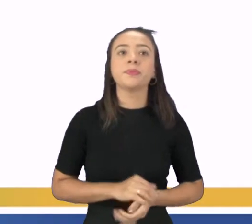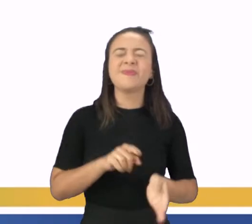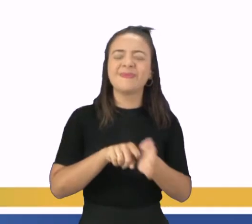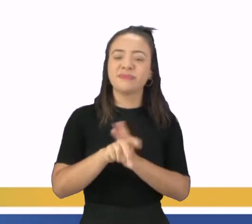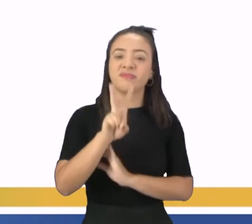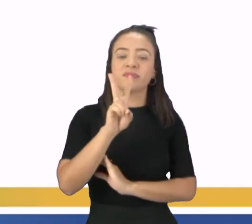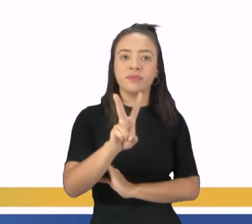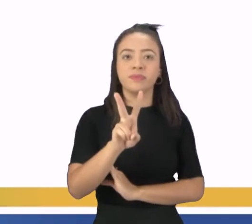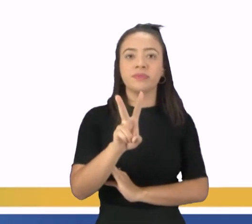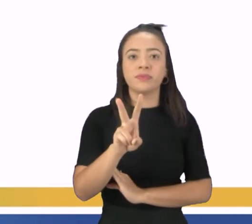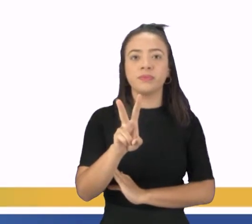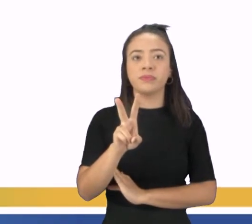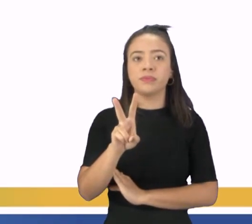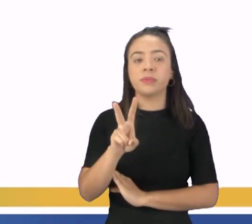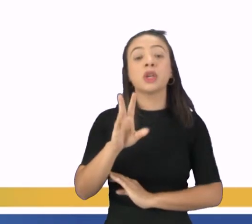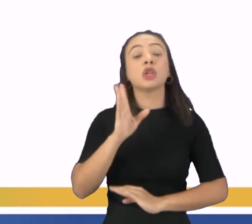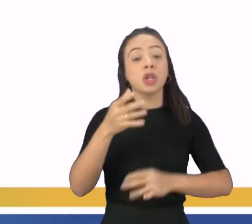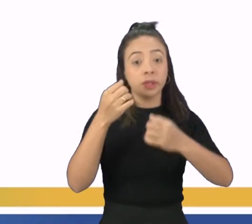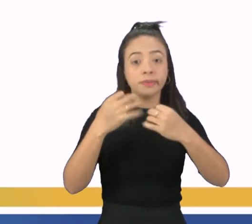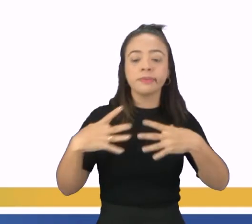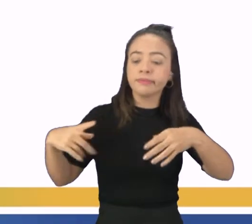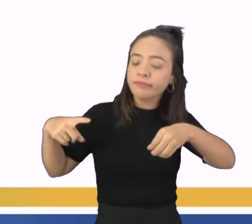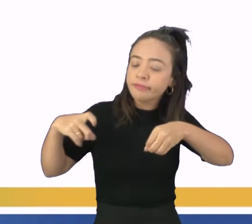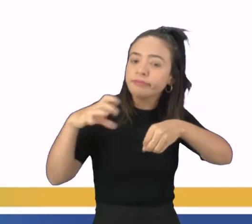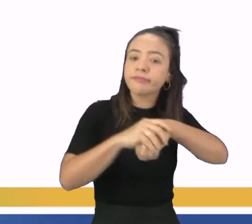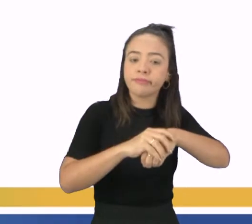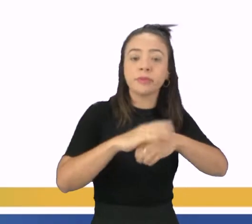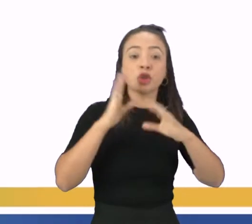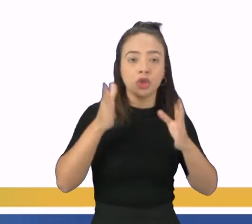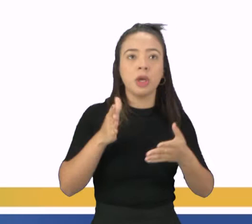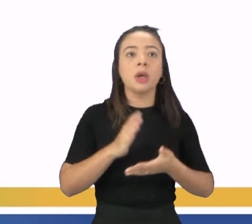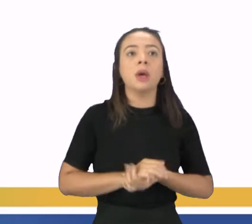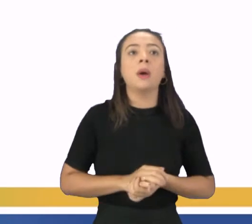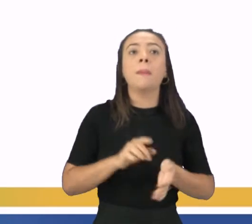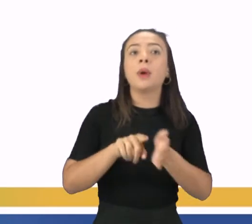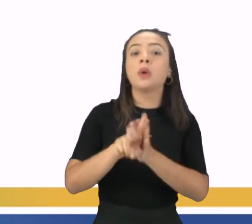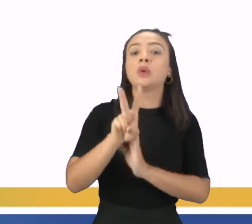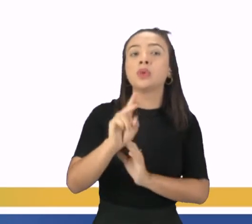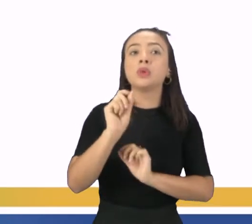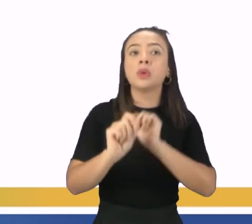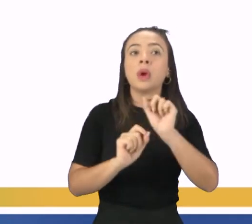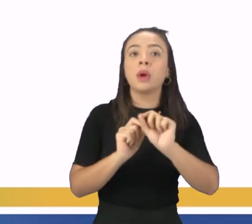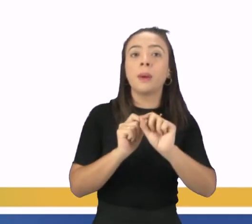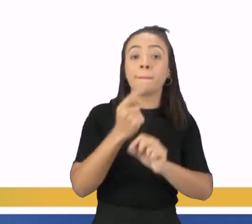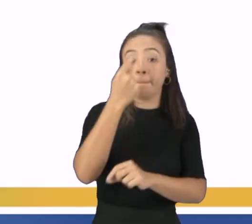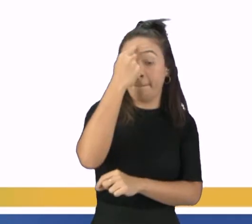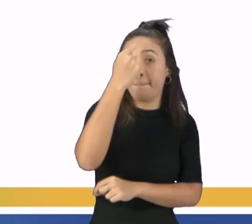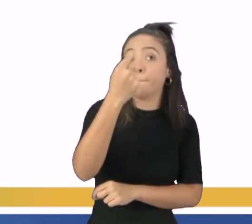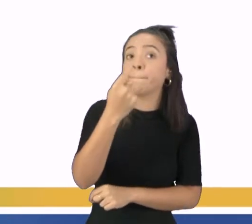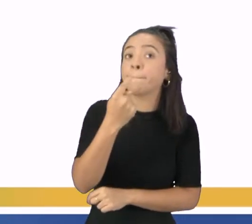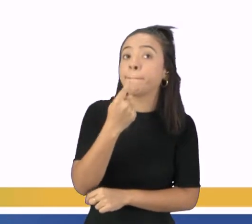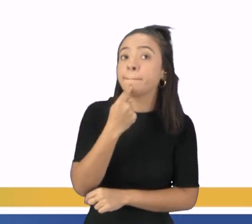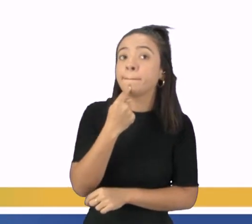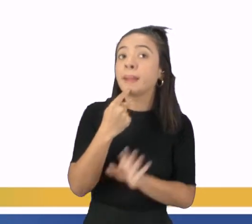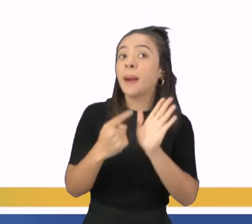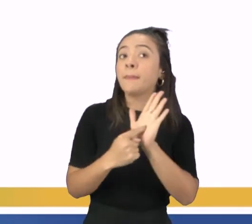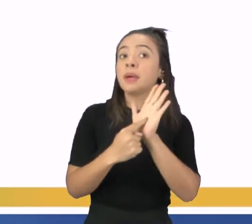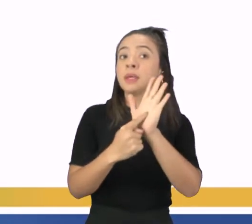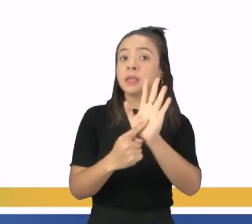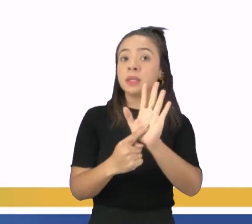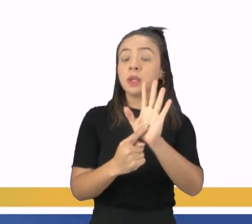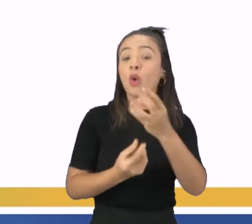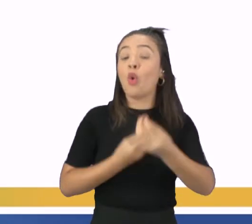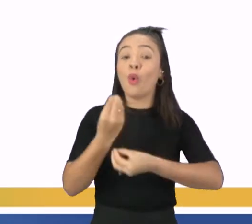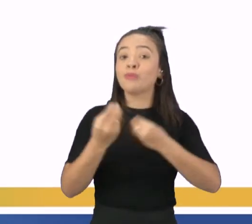A questão número 2, já falam da fecundação em si, né? A questão número 2 fala: a figura ao lado, né, ilustra o processo